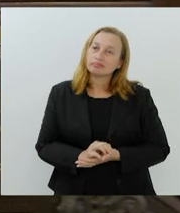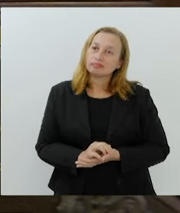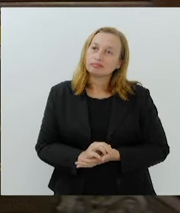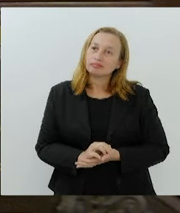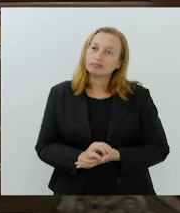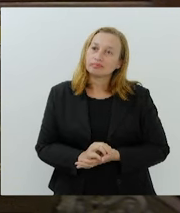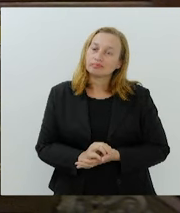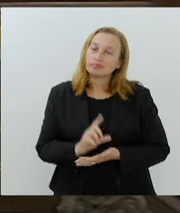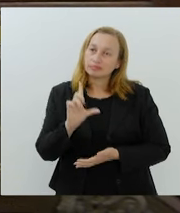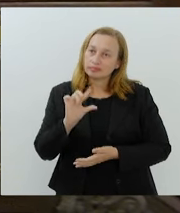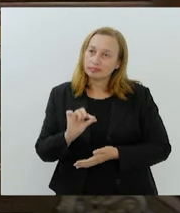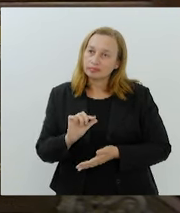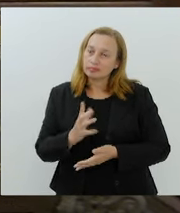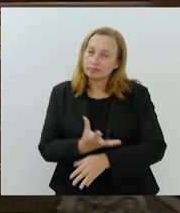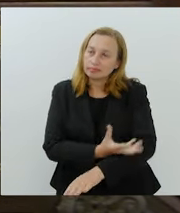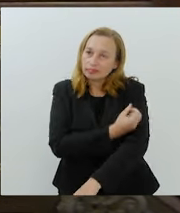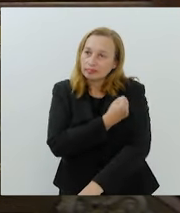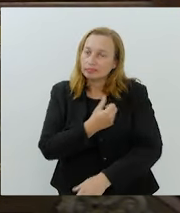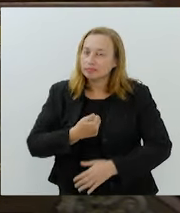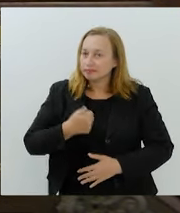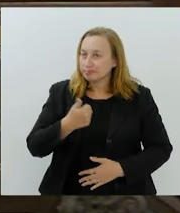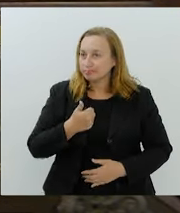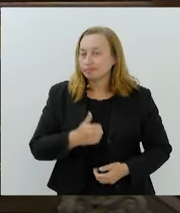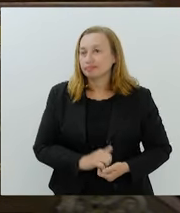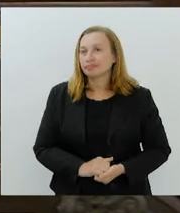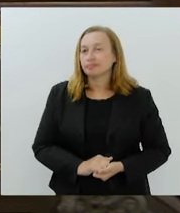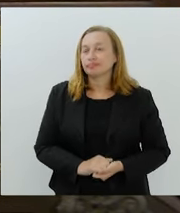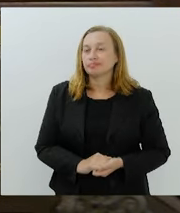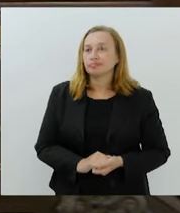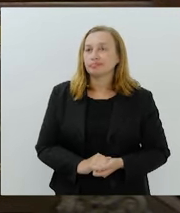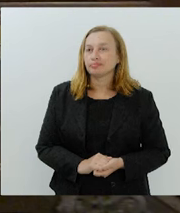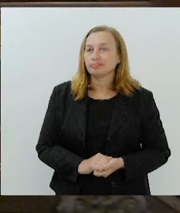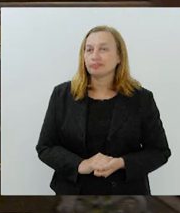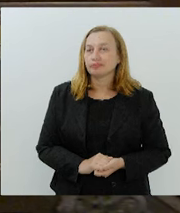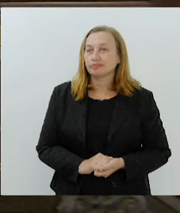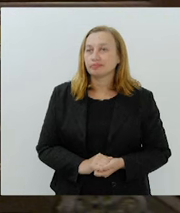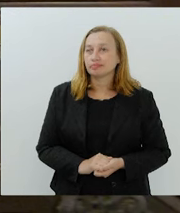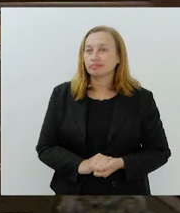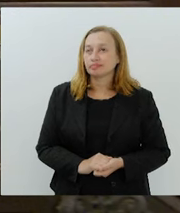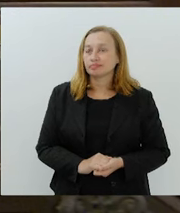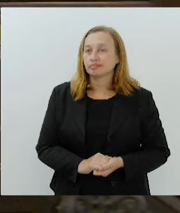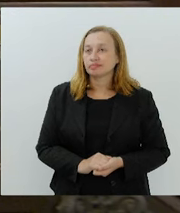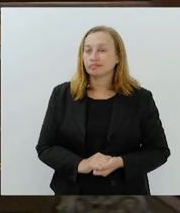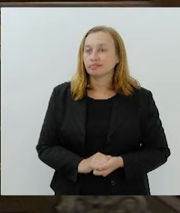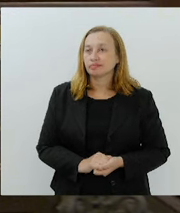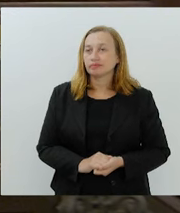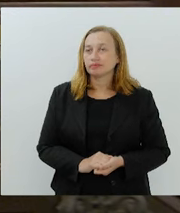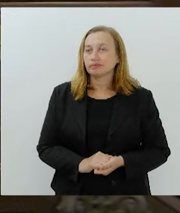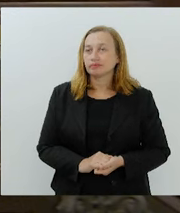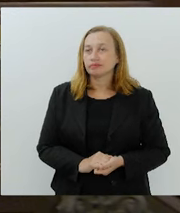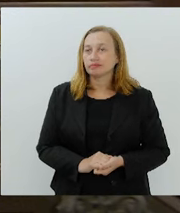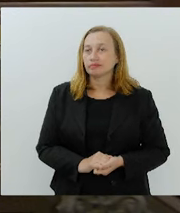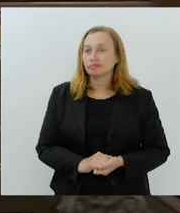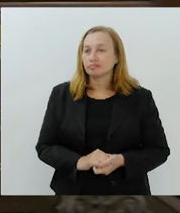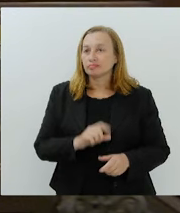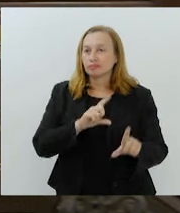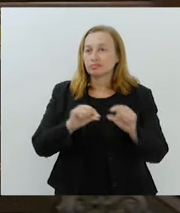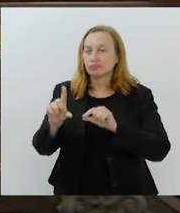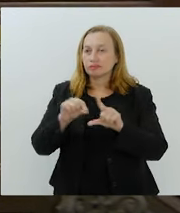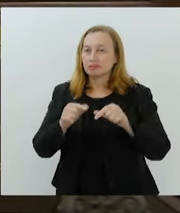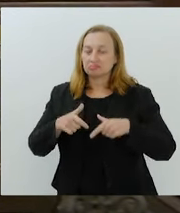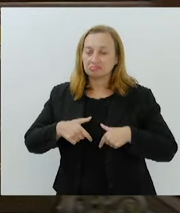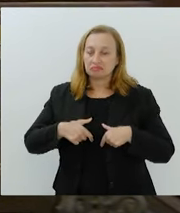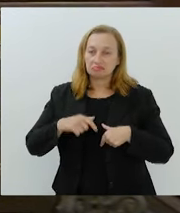emoção. Primeiro, a distinção de quem propôs a homenagem. Isso é um metal